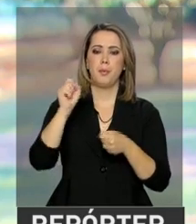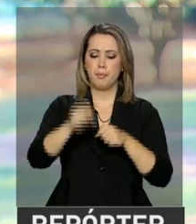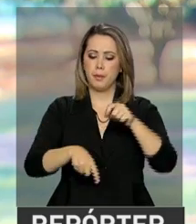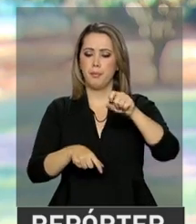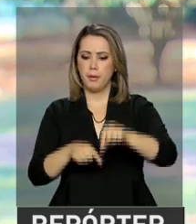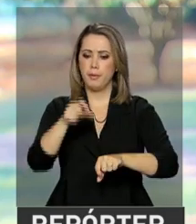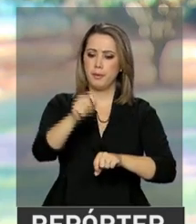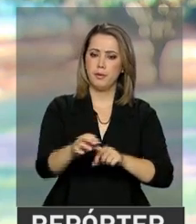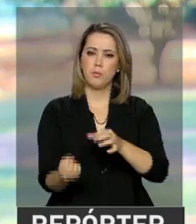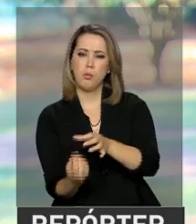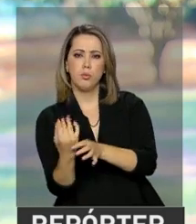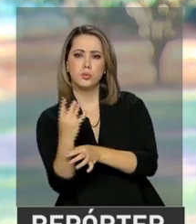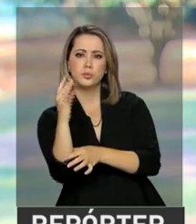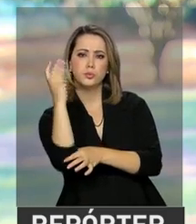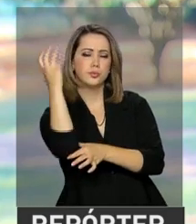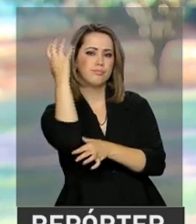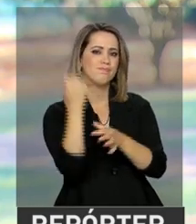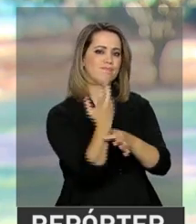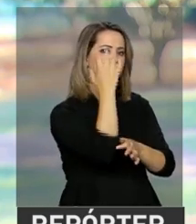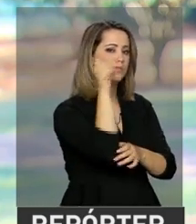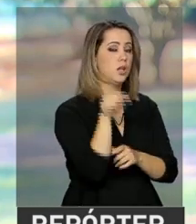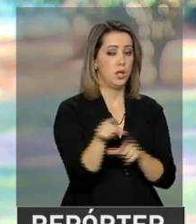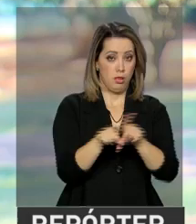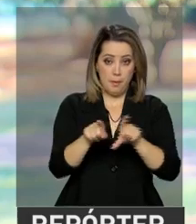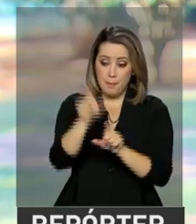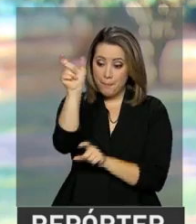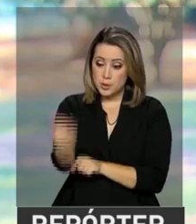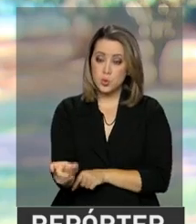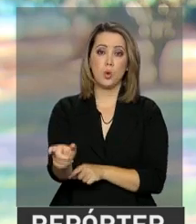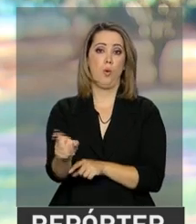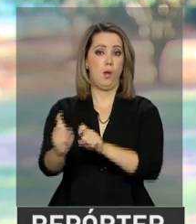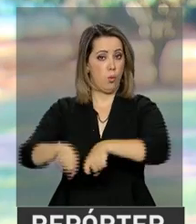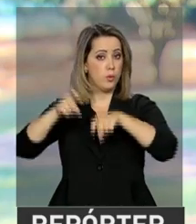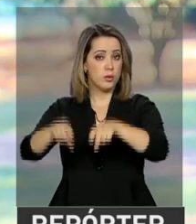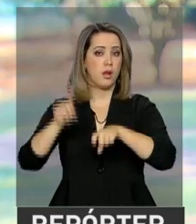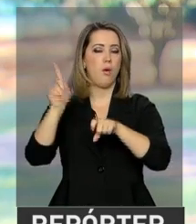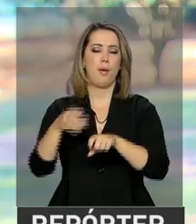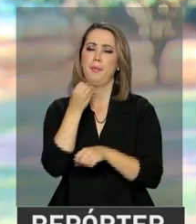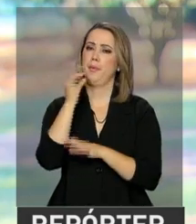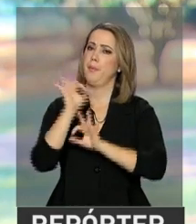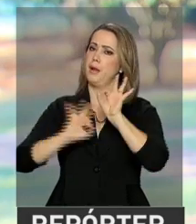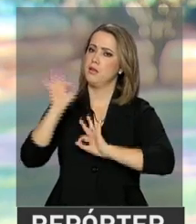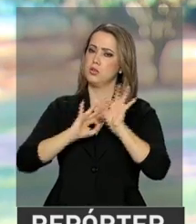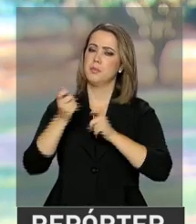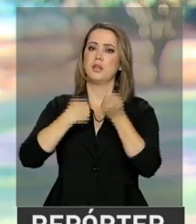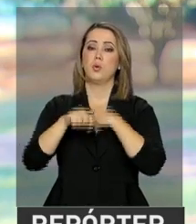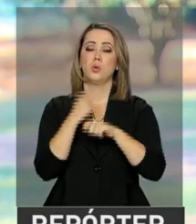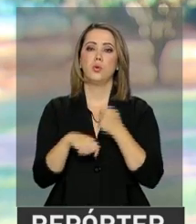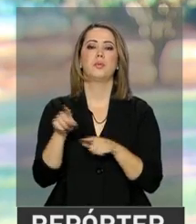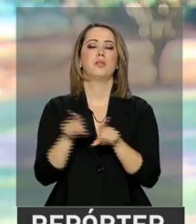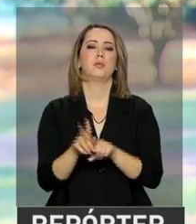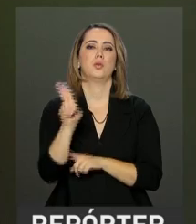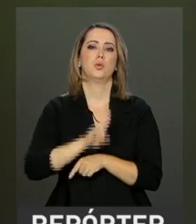de de de florestas enfim e para o produtor rural é um excelente instrumento de planejamento econômico e planejamento do